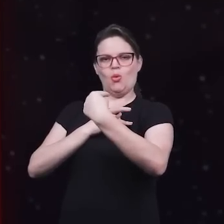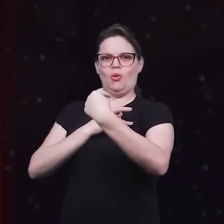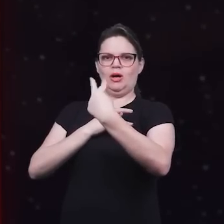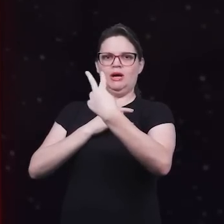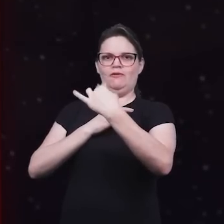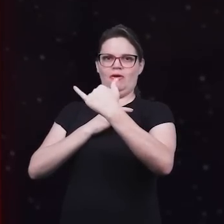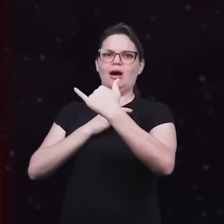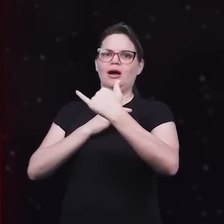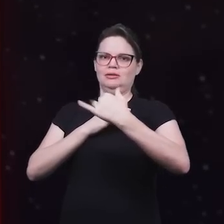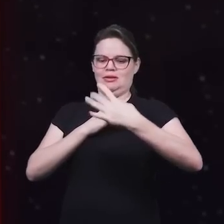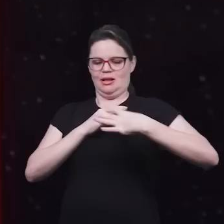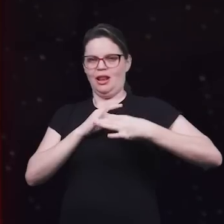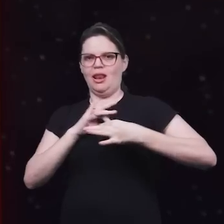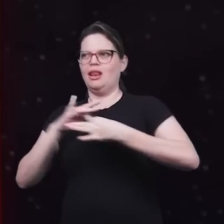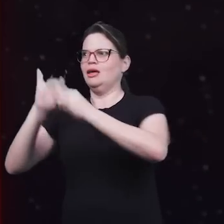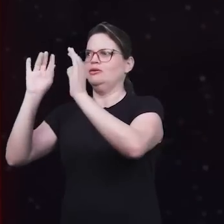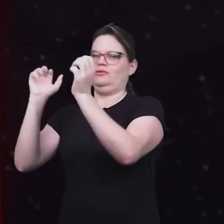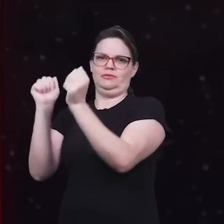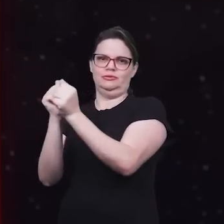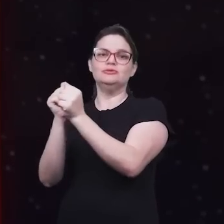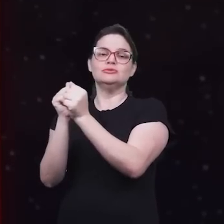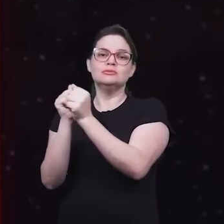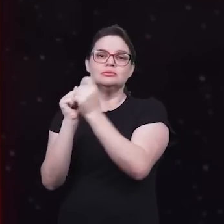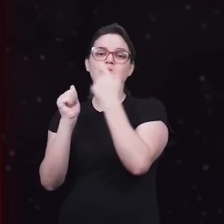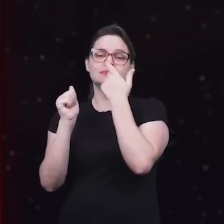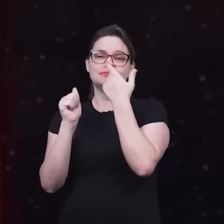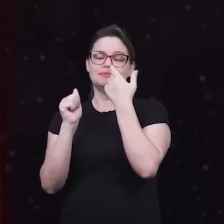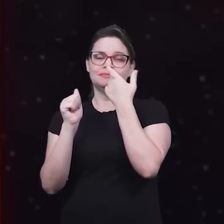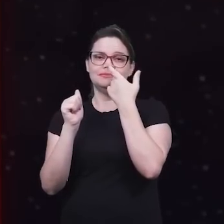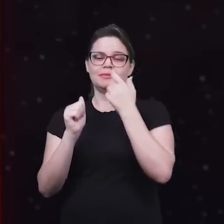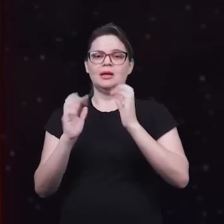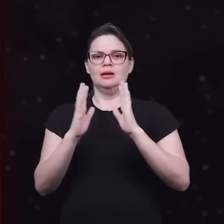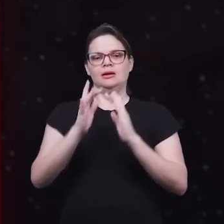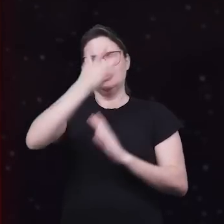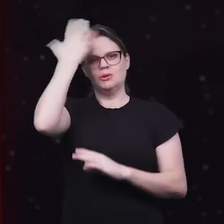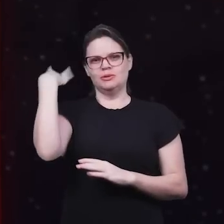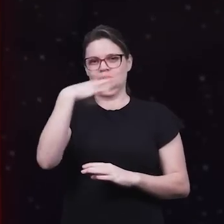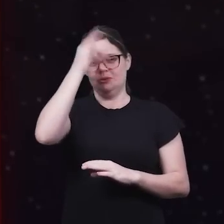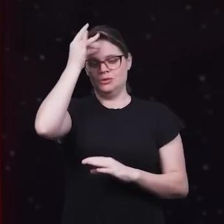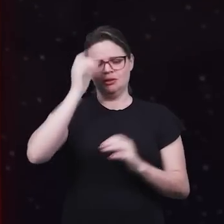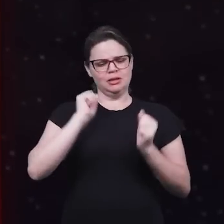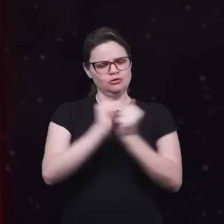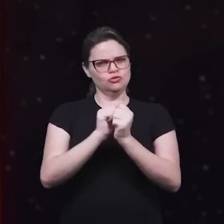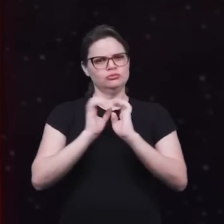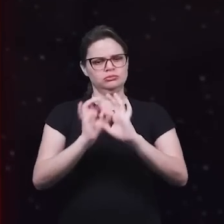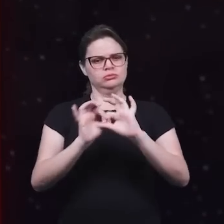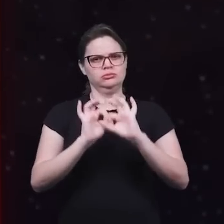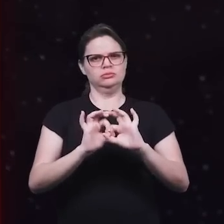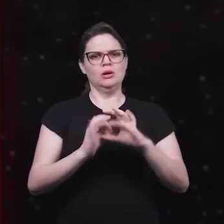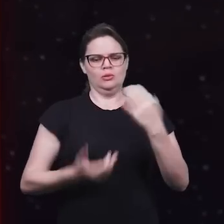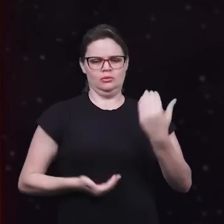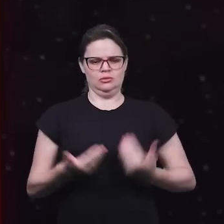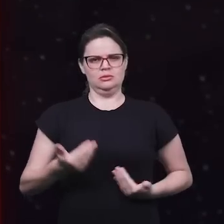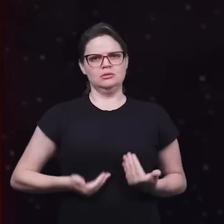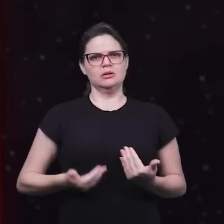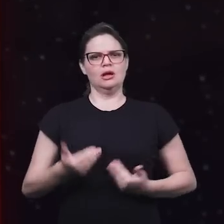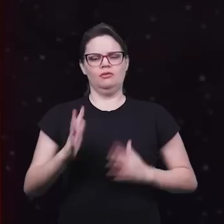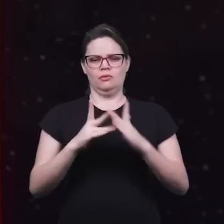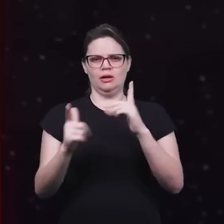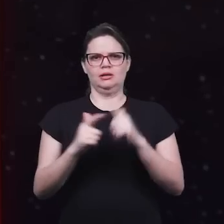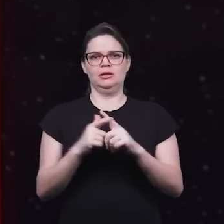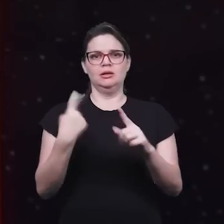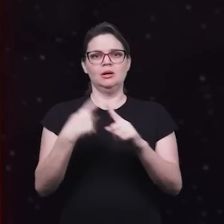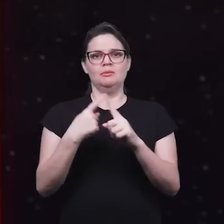igreja. O Espírito Santo e a igreja se uniram e nunca mais se separarão, pastor Amém. Sérgio. Quando nós vemos lá em Apocalipse,